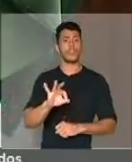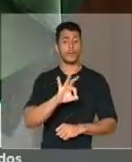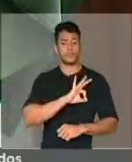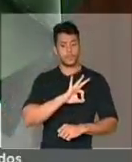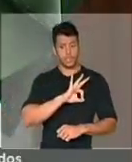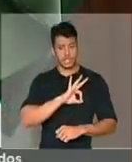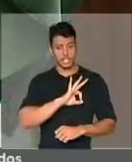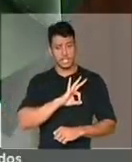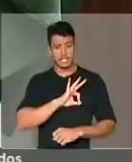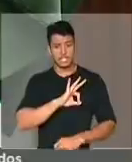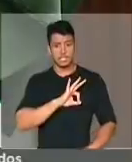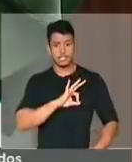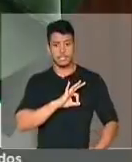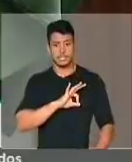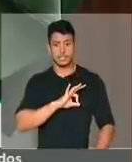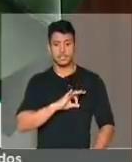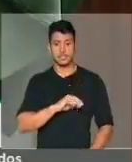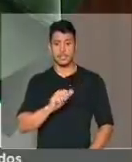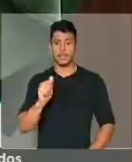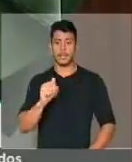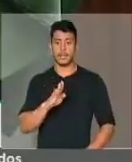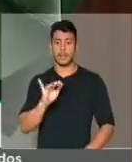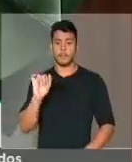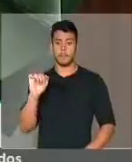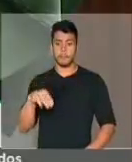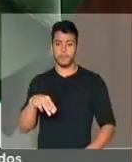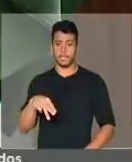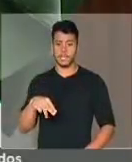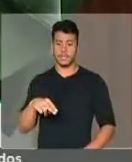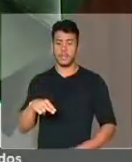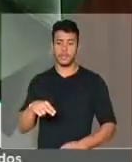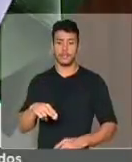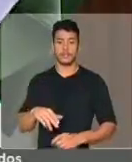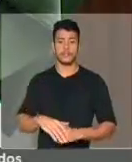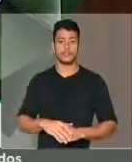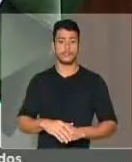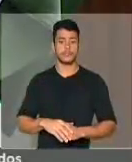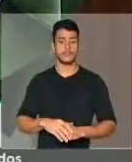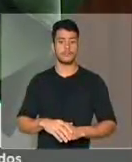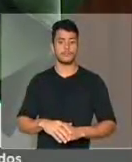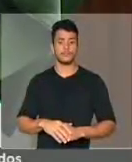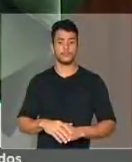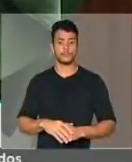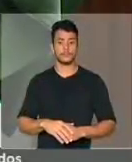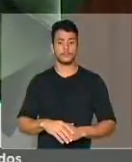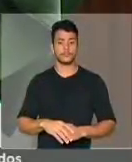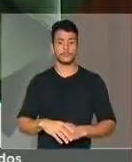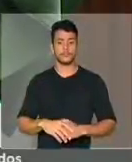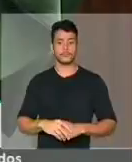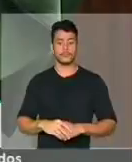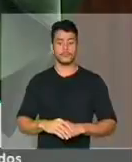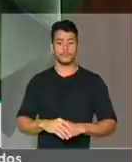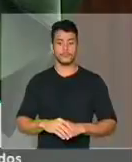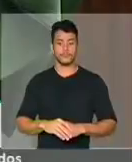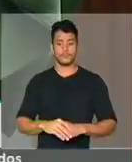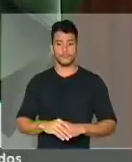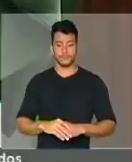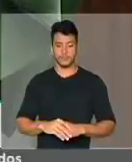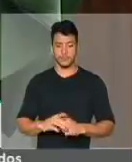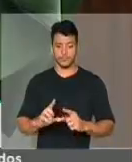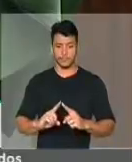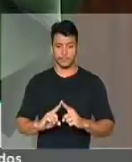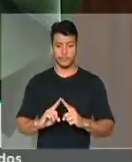Polícia Rodoviária Federal, da BIM, da Força Nacional de Segurança, da Guarda Portuária.